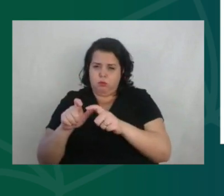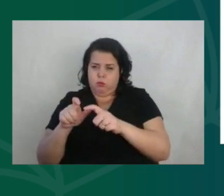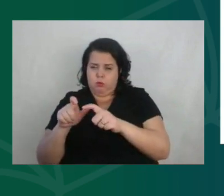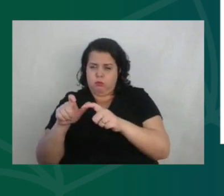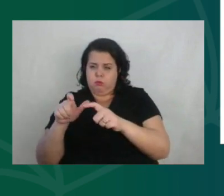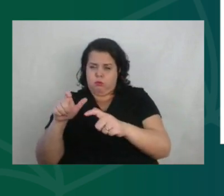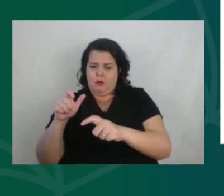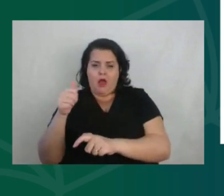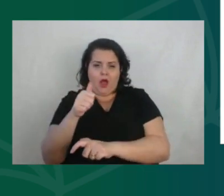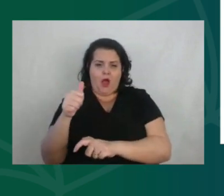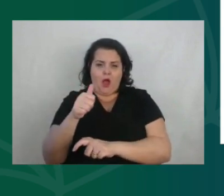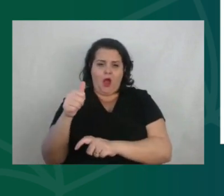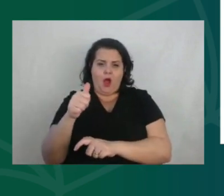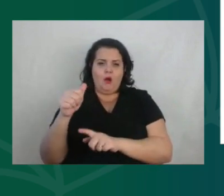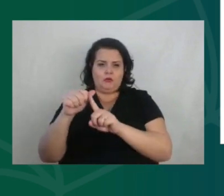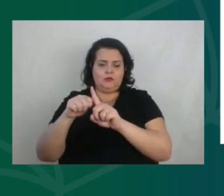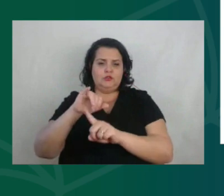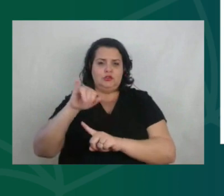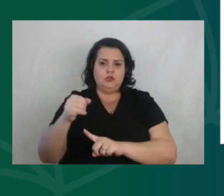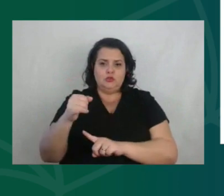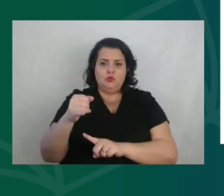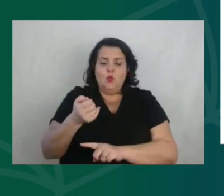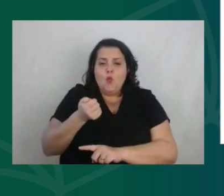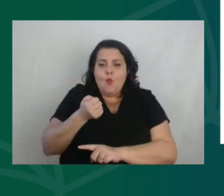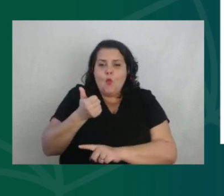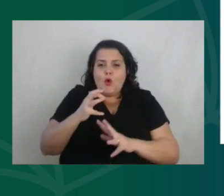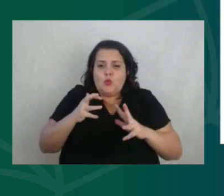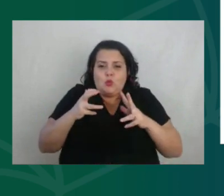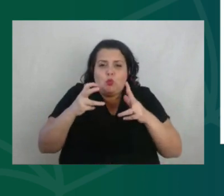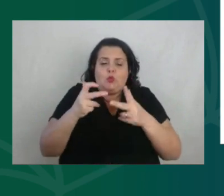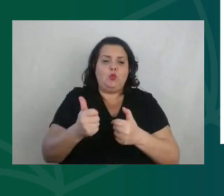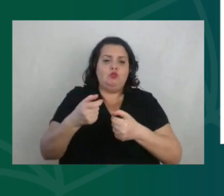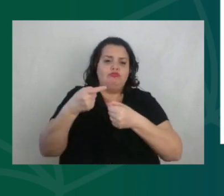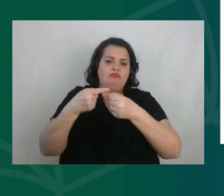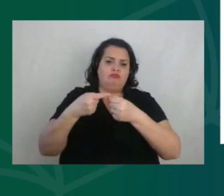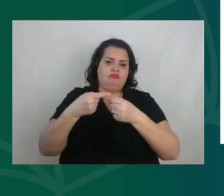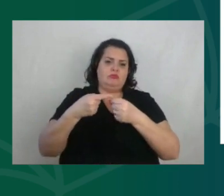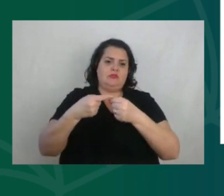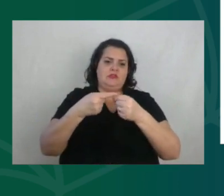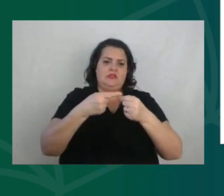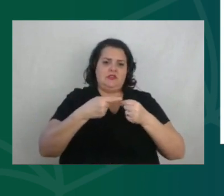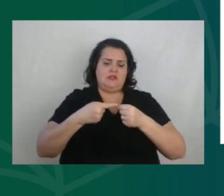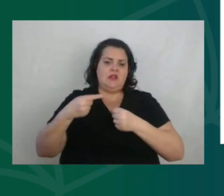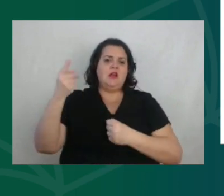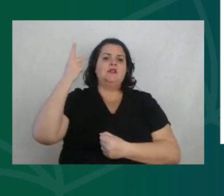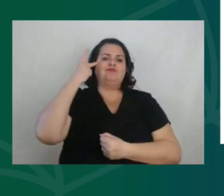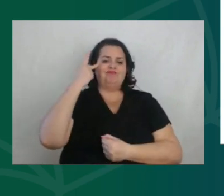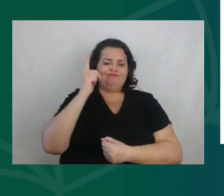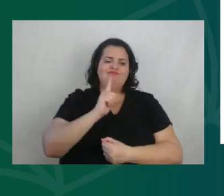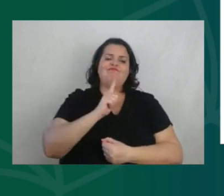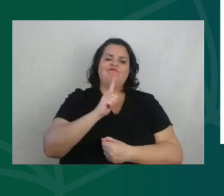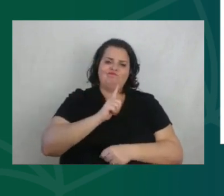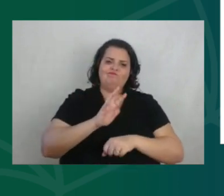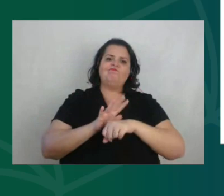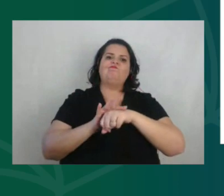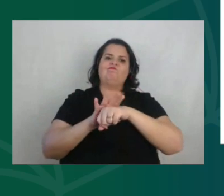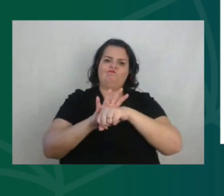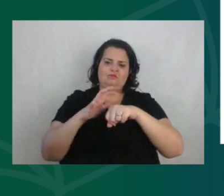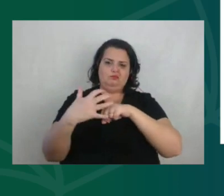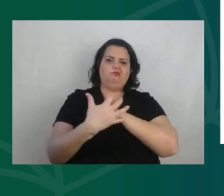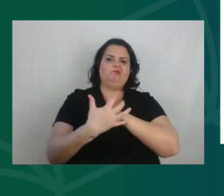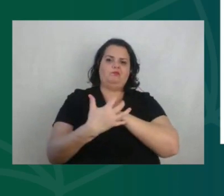as cidades paulistas têm casos de Covid-19 identificados. Pode passar?